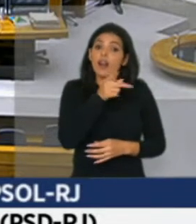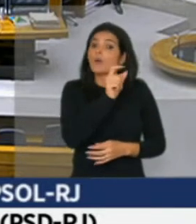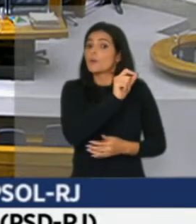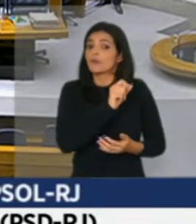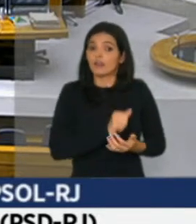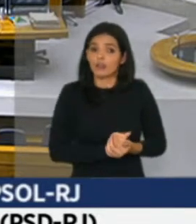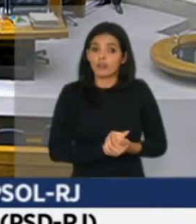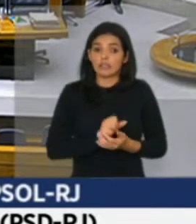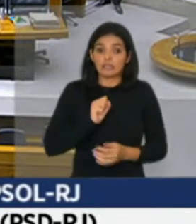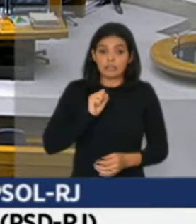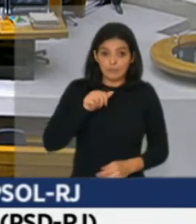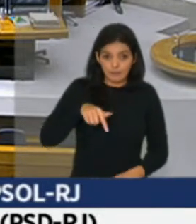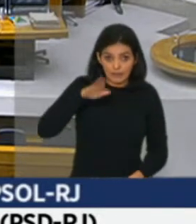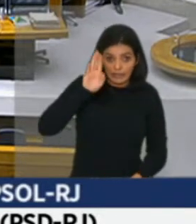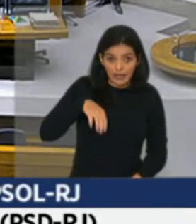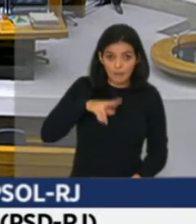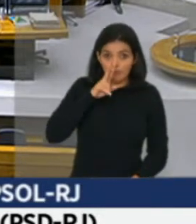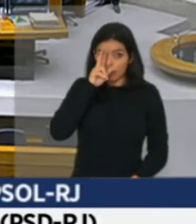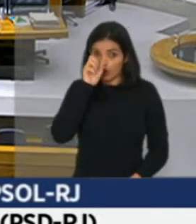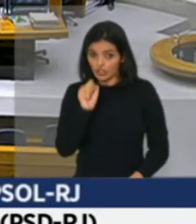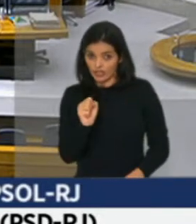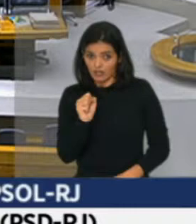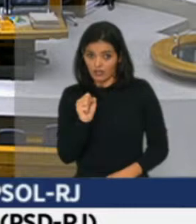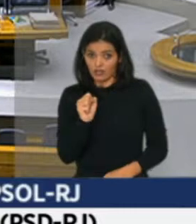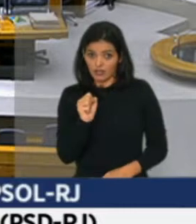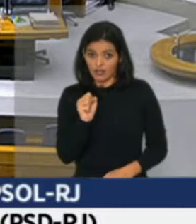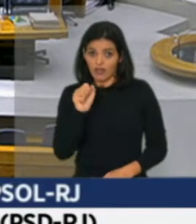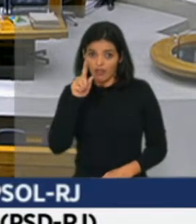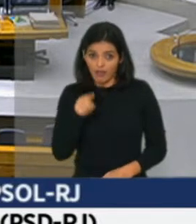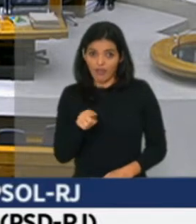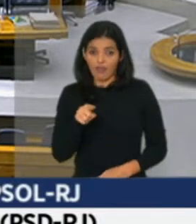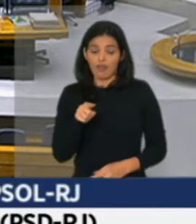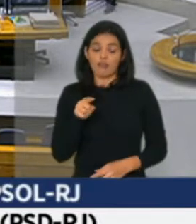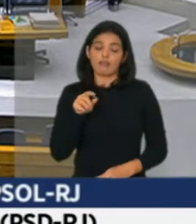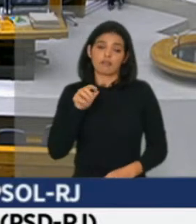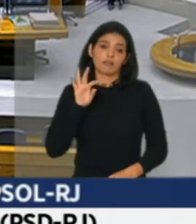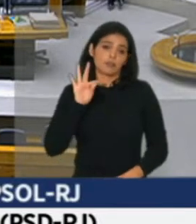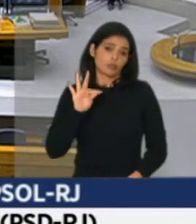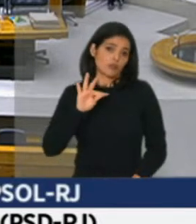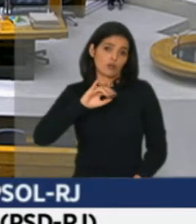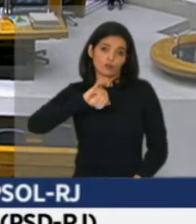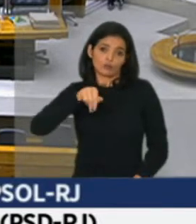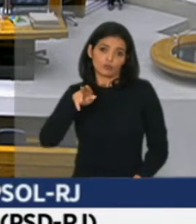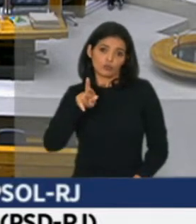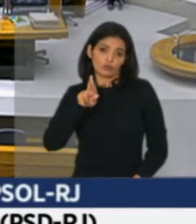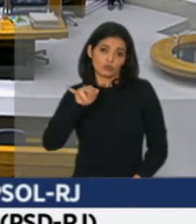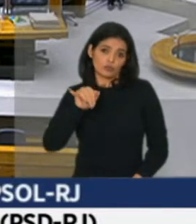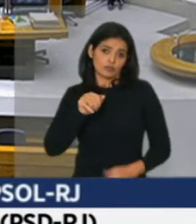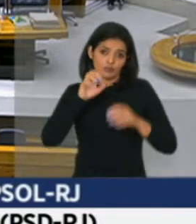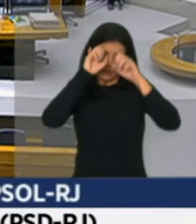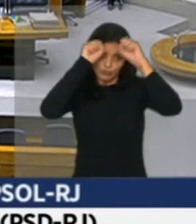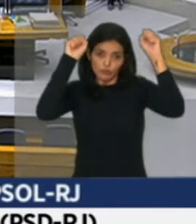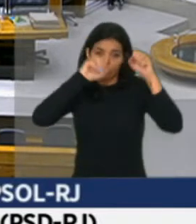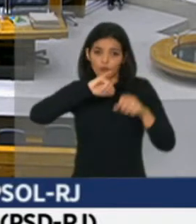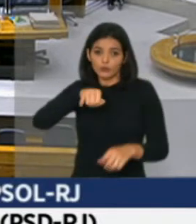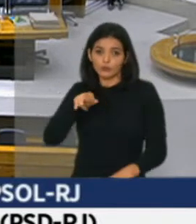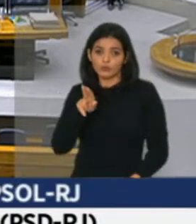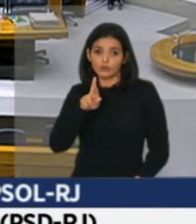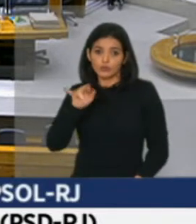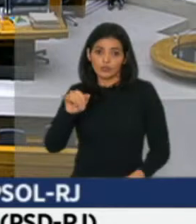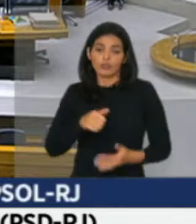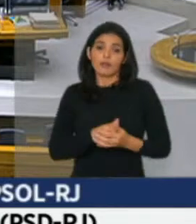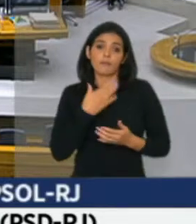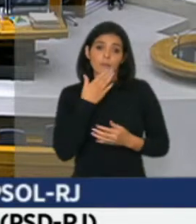tem o poder legítimo de fazê-lo é o Tribunal do Júri. Peço a Vossa Excelência que a suspensão seja